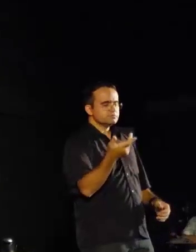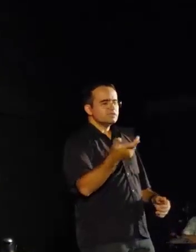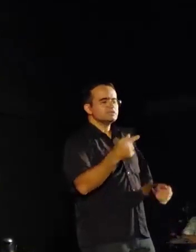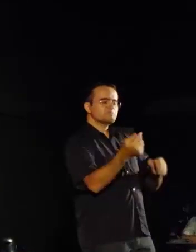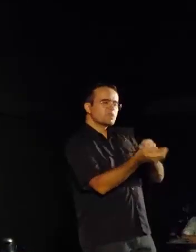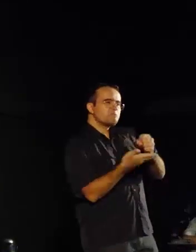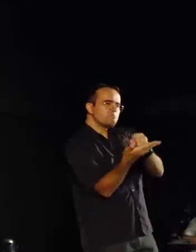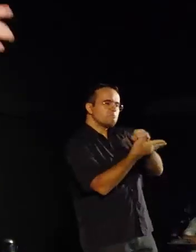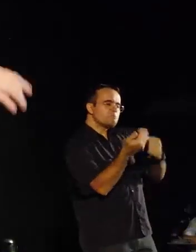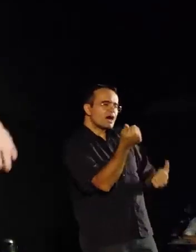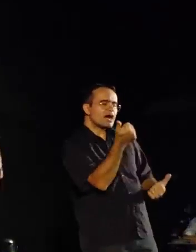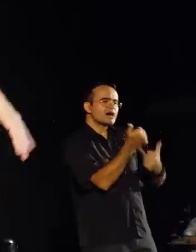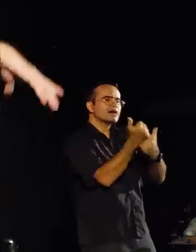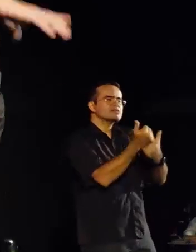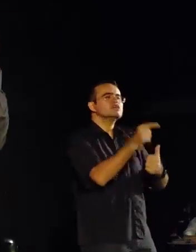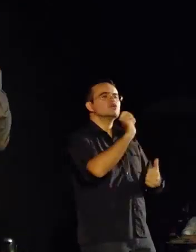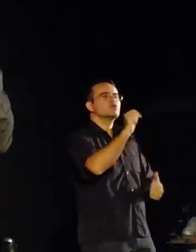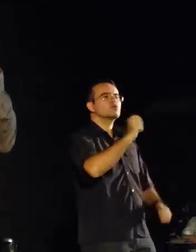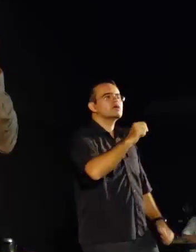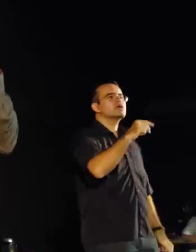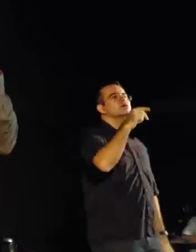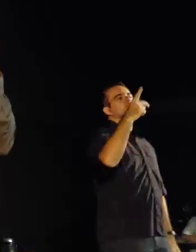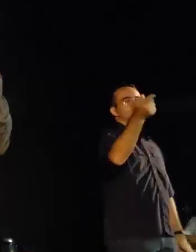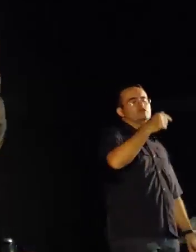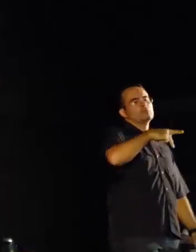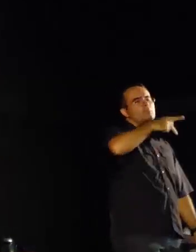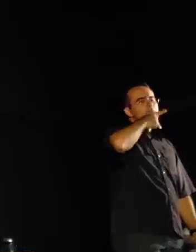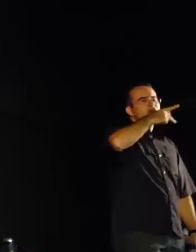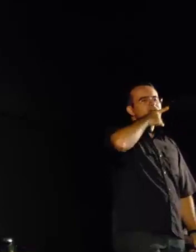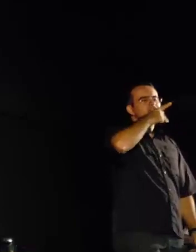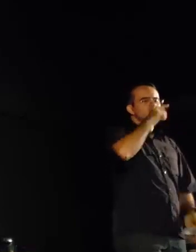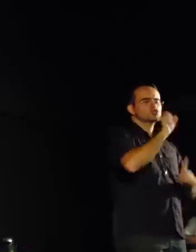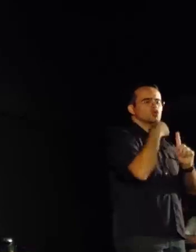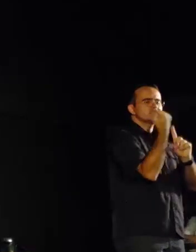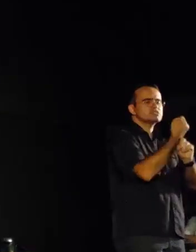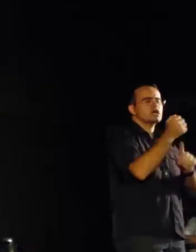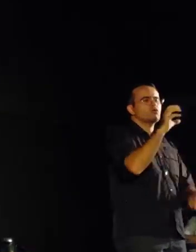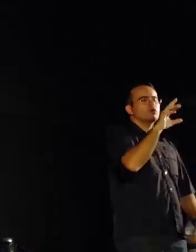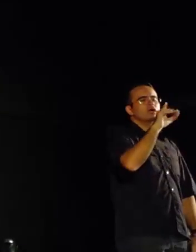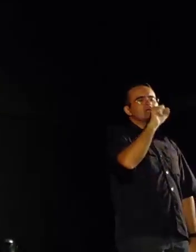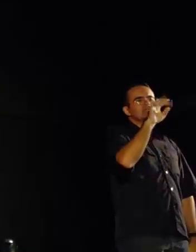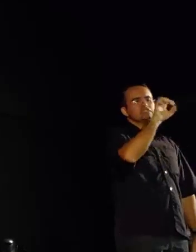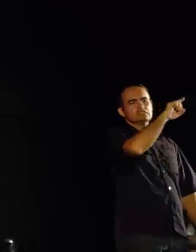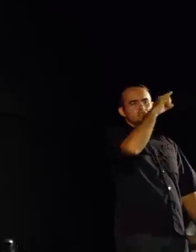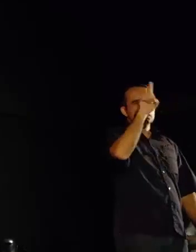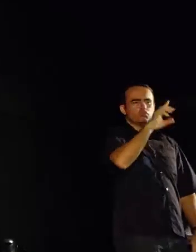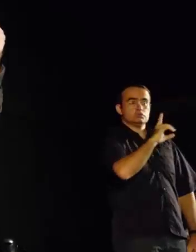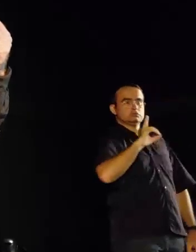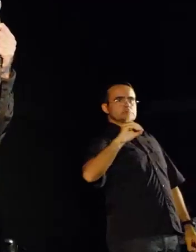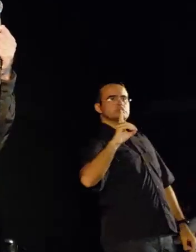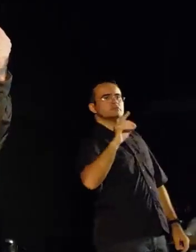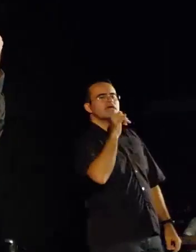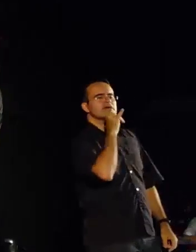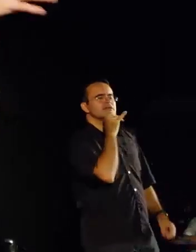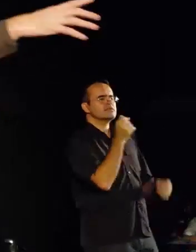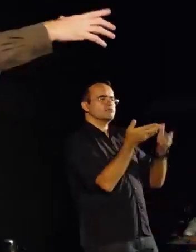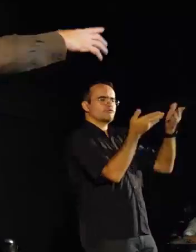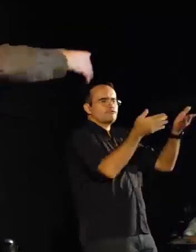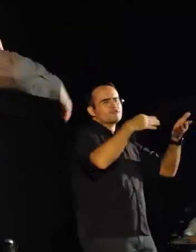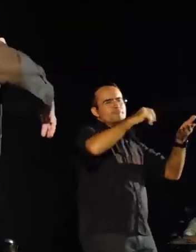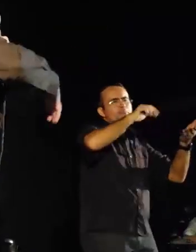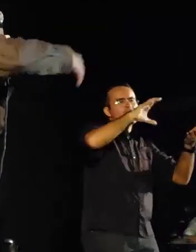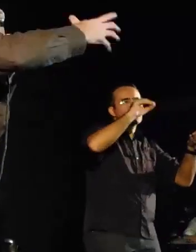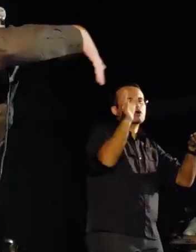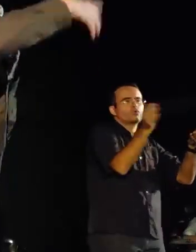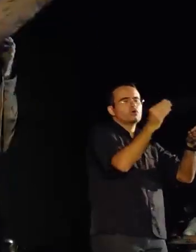sua base de aliança o Partido Social Cristão, né? Desses próceres do iluminismo, tipo Marcos Feliciano, né?